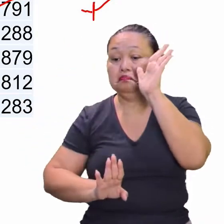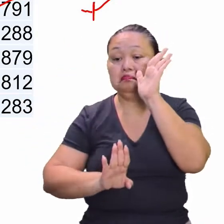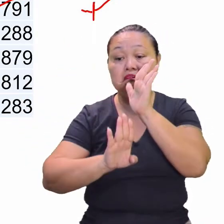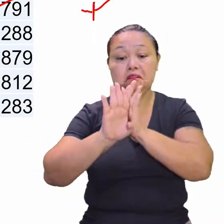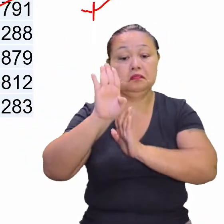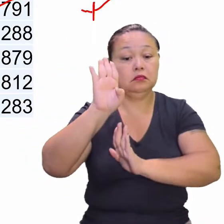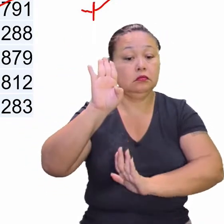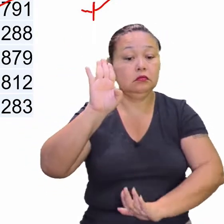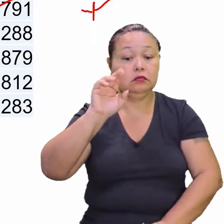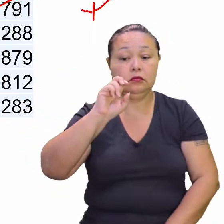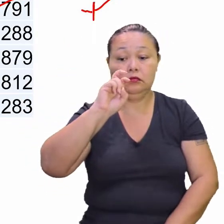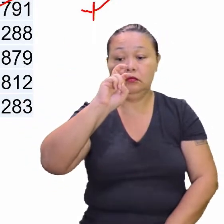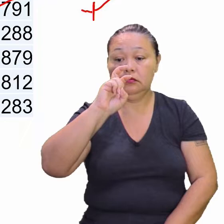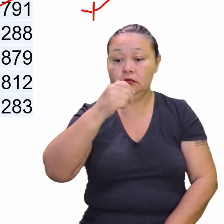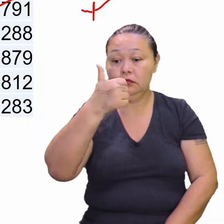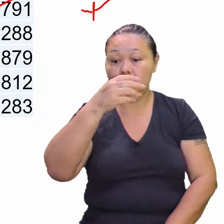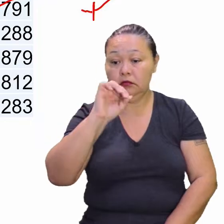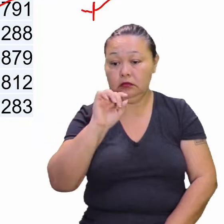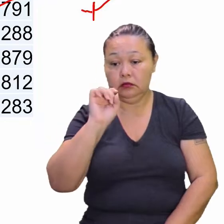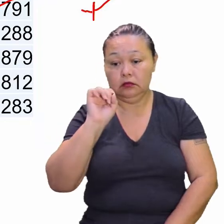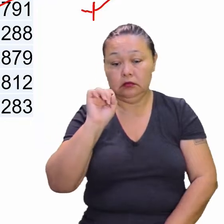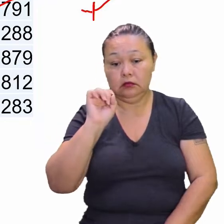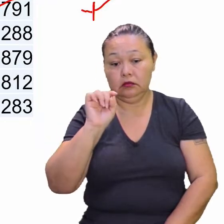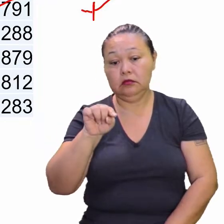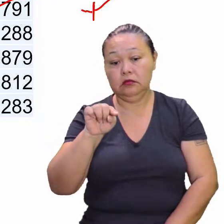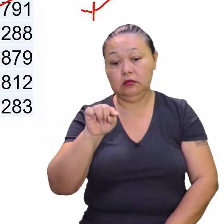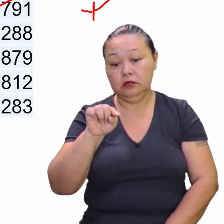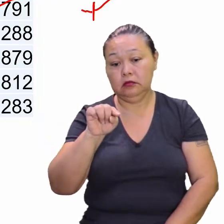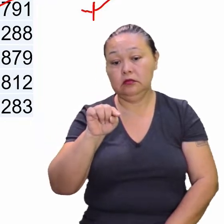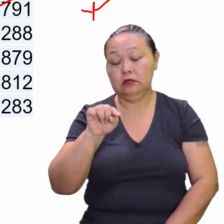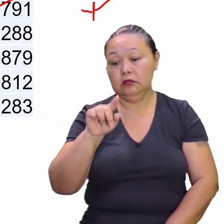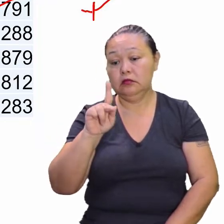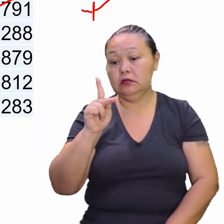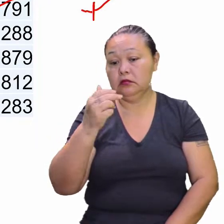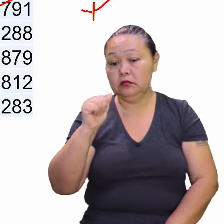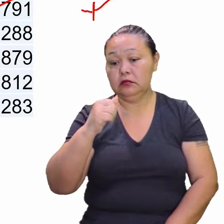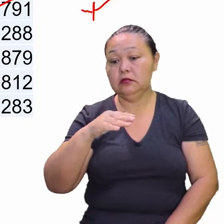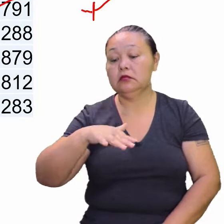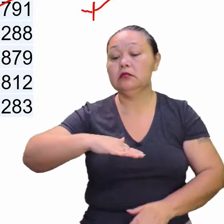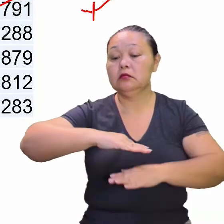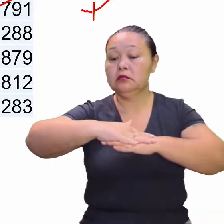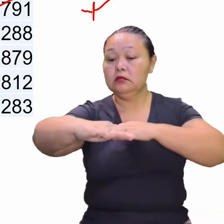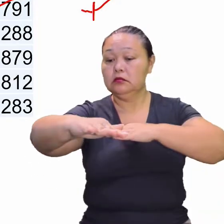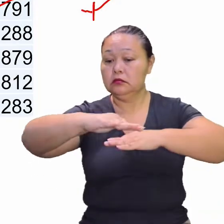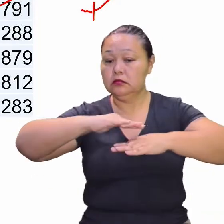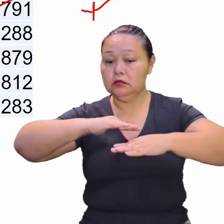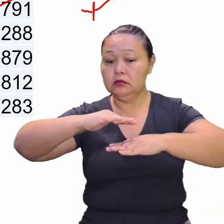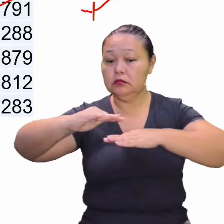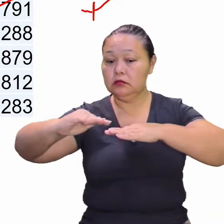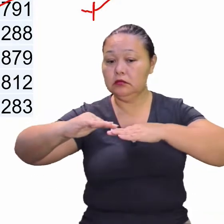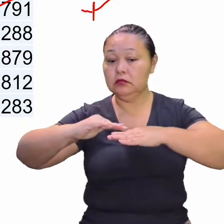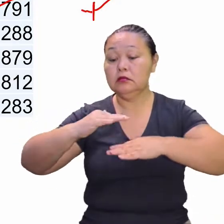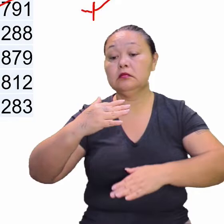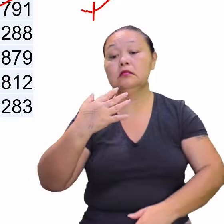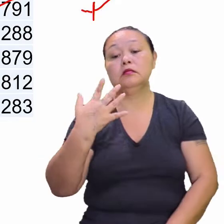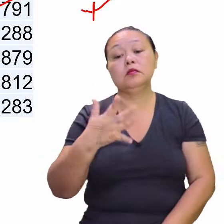que sai de 510 mil hectares de pastagem para